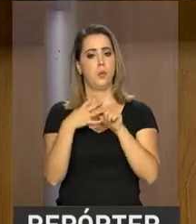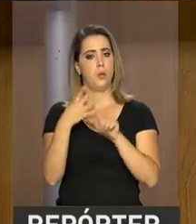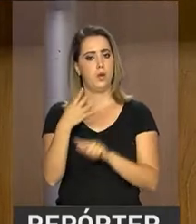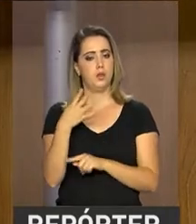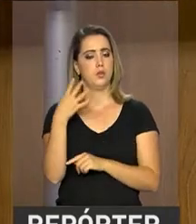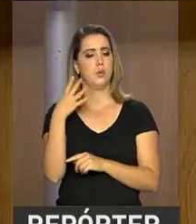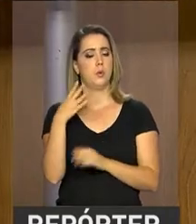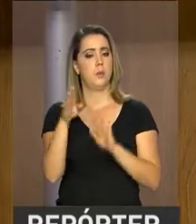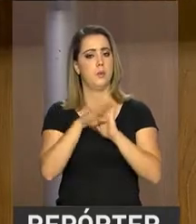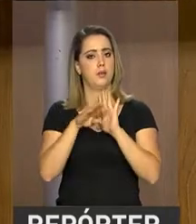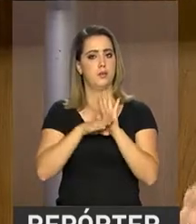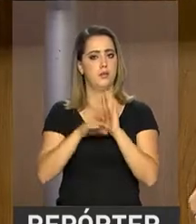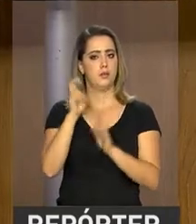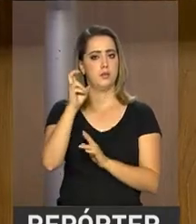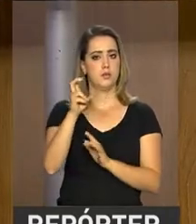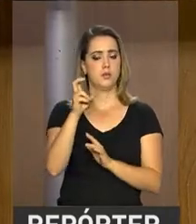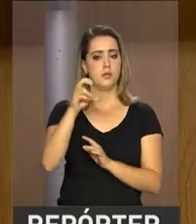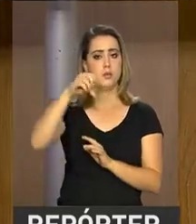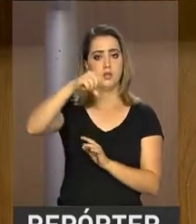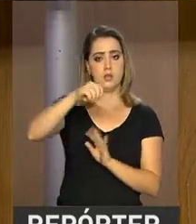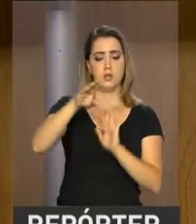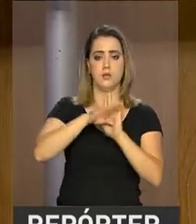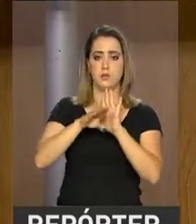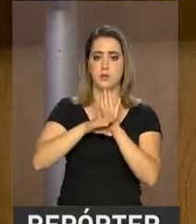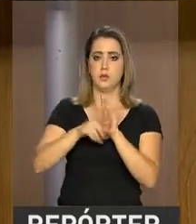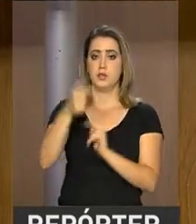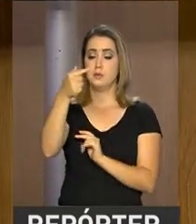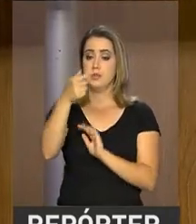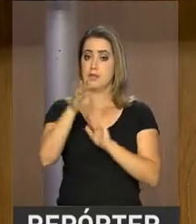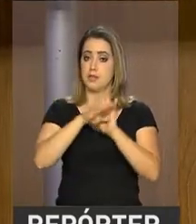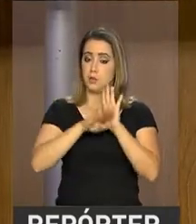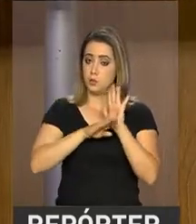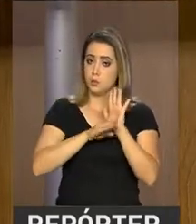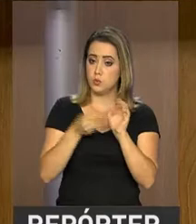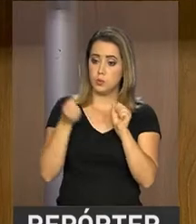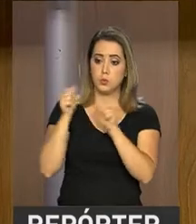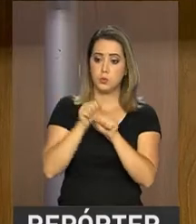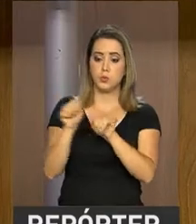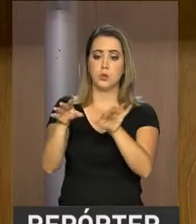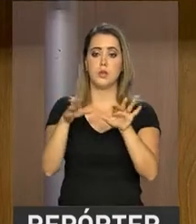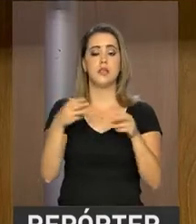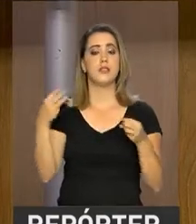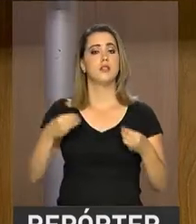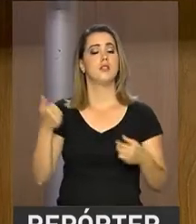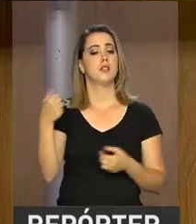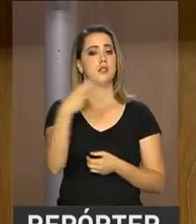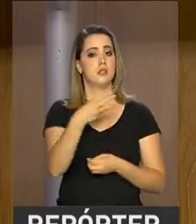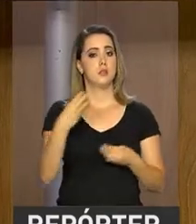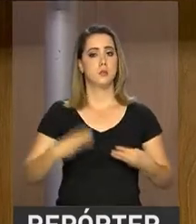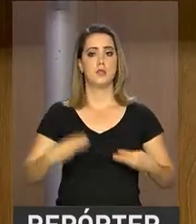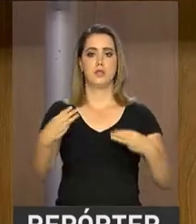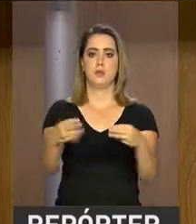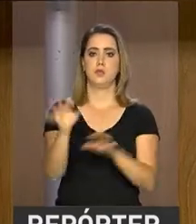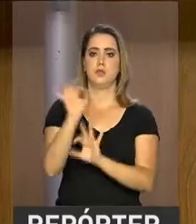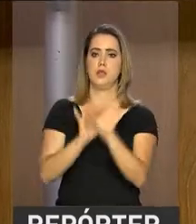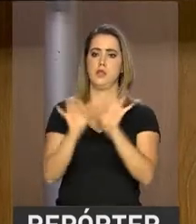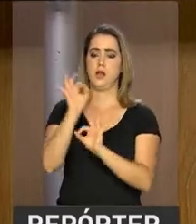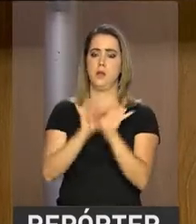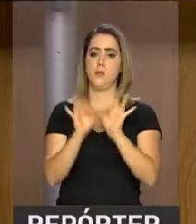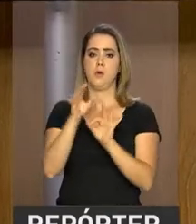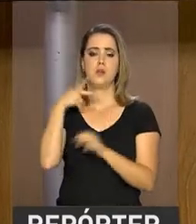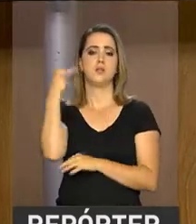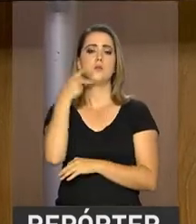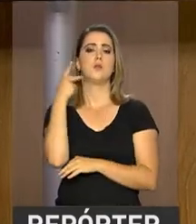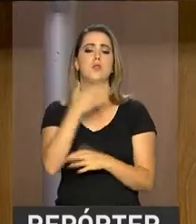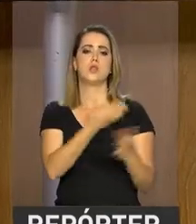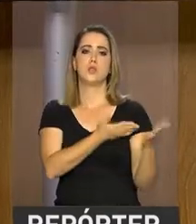59 programas e sete projetos distribuídos nos três ministérios que atuam as políticas públicas voltadas para